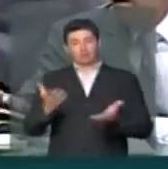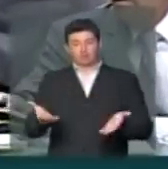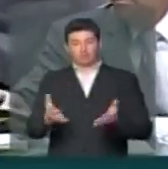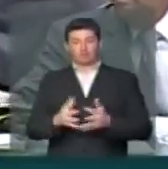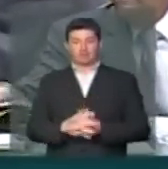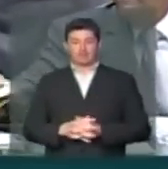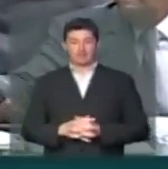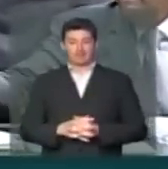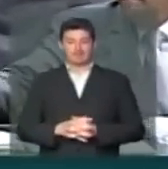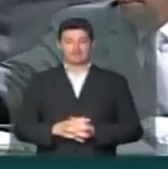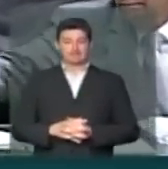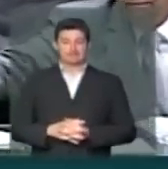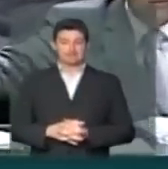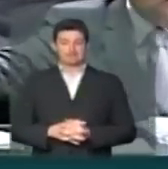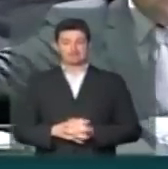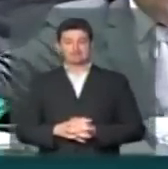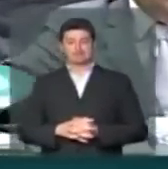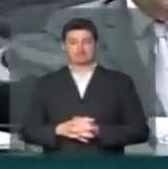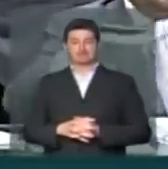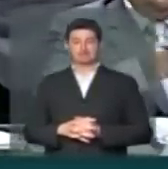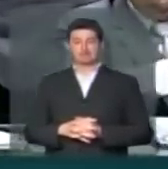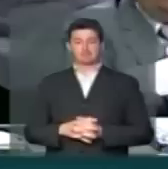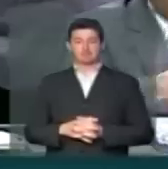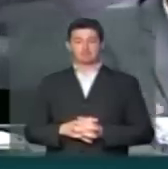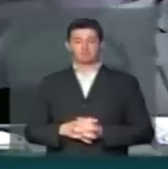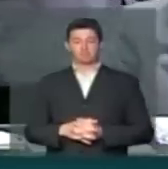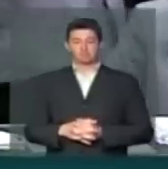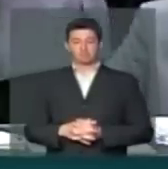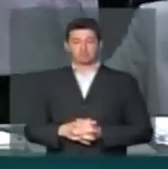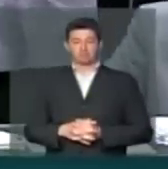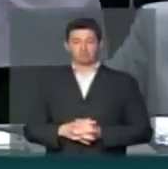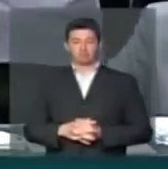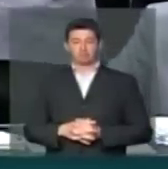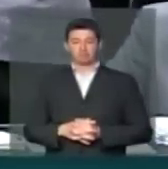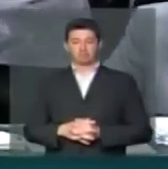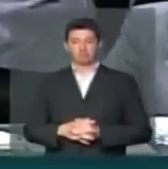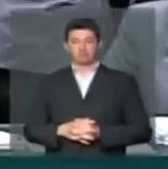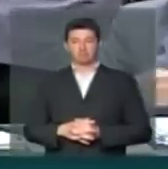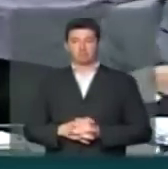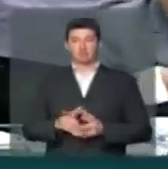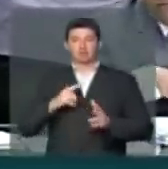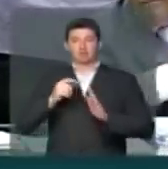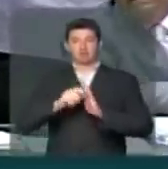Mas o presidente já convocou, acordamos, a matéria será apenas lida, o